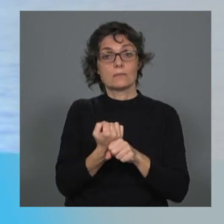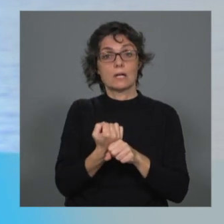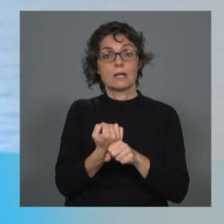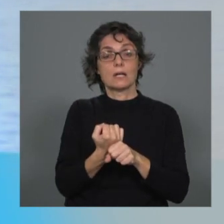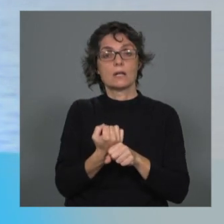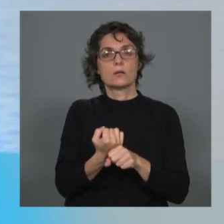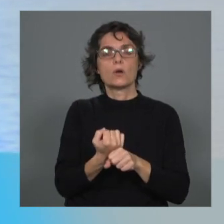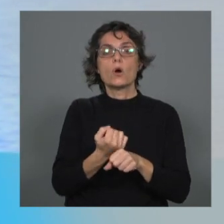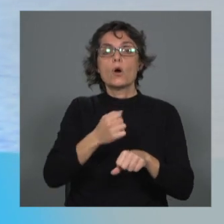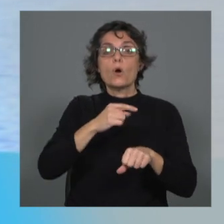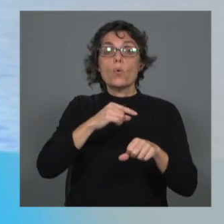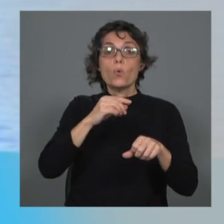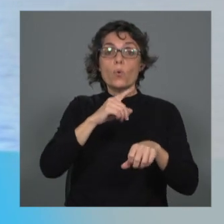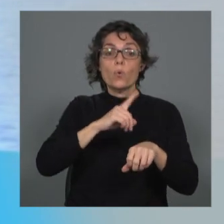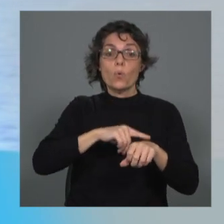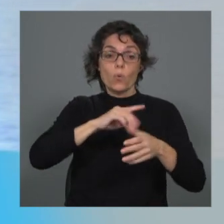do tempo.